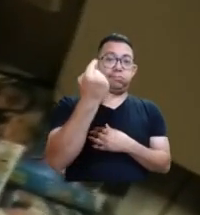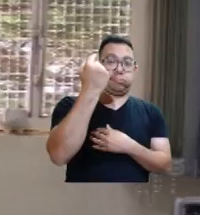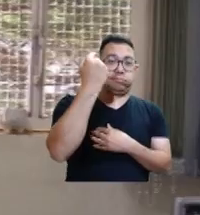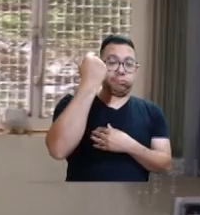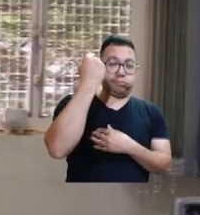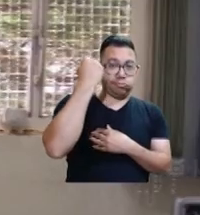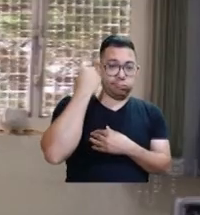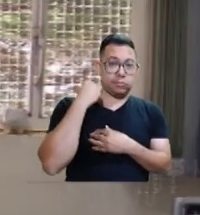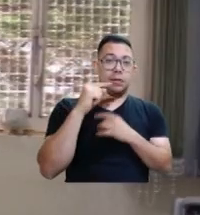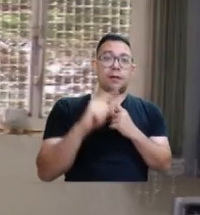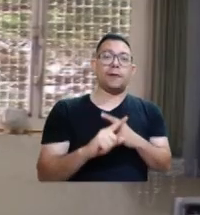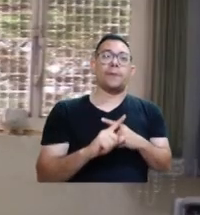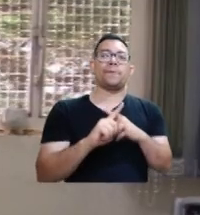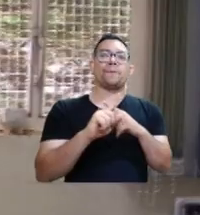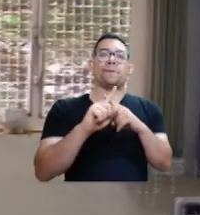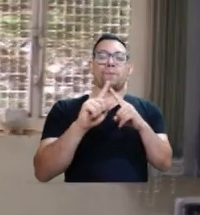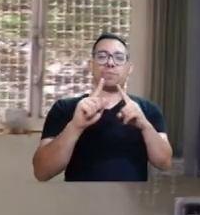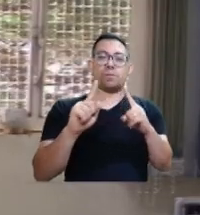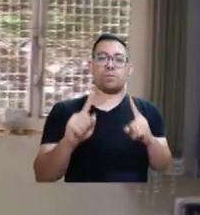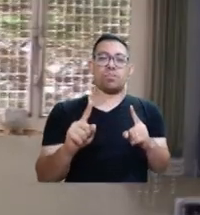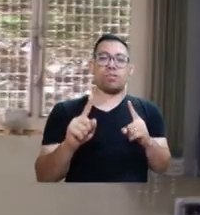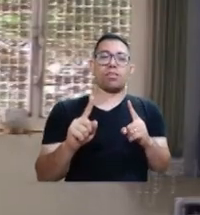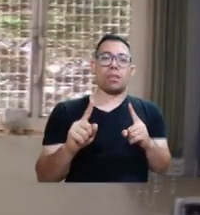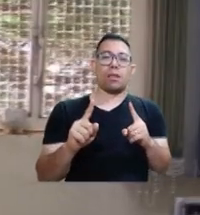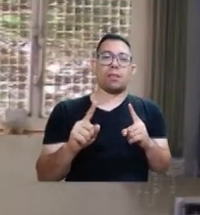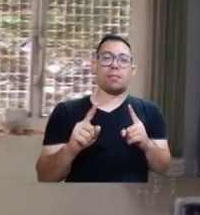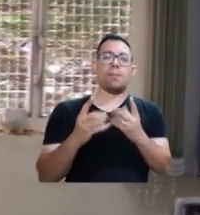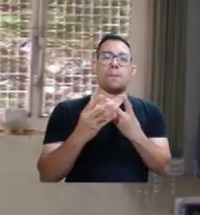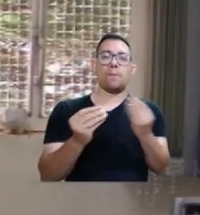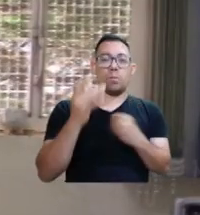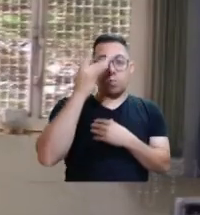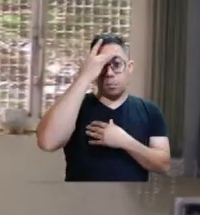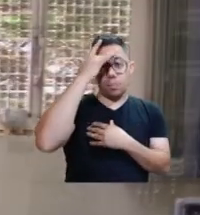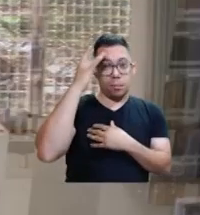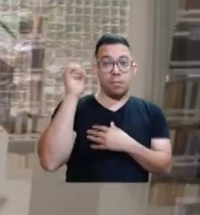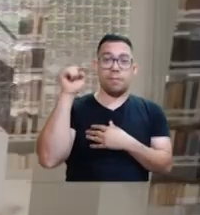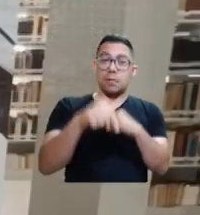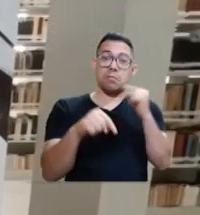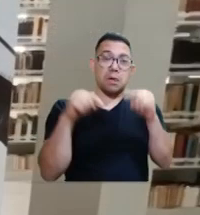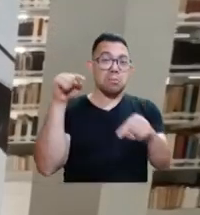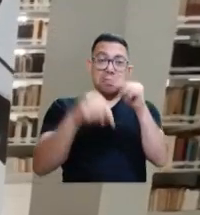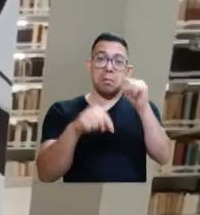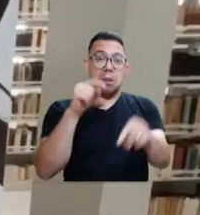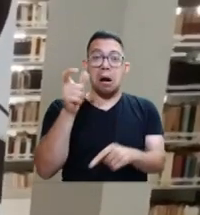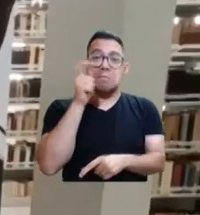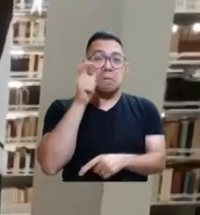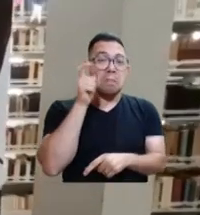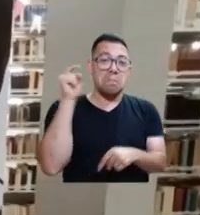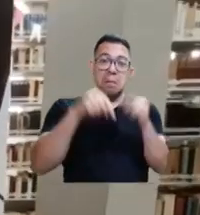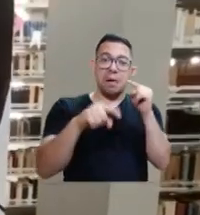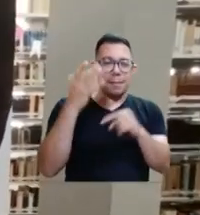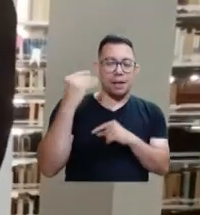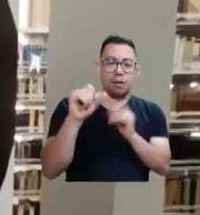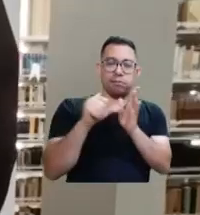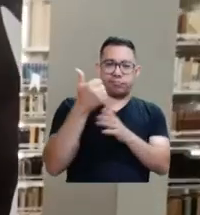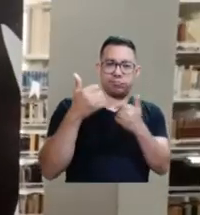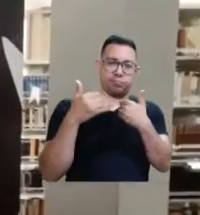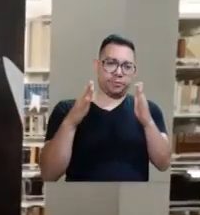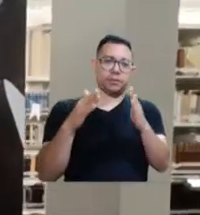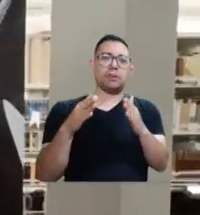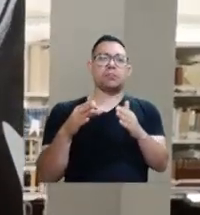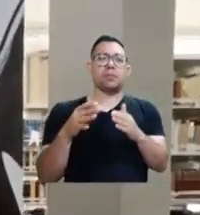curiosidade, principalmente a saudade, a nostalgia das pessoas. Aconteceu uma coisa semelhante quando a gente inaugurou a Gibiteca. A gente recebeu